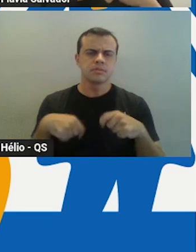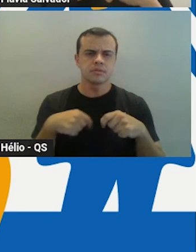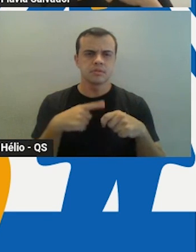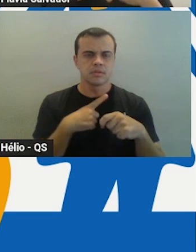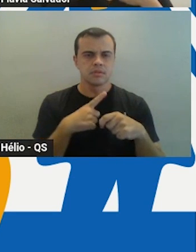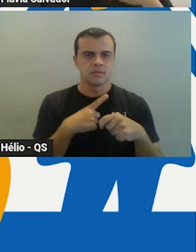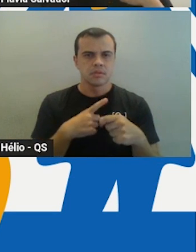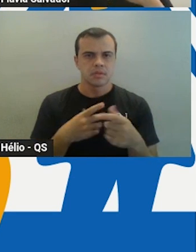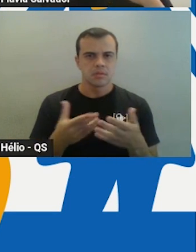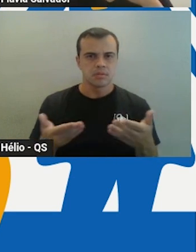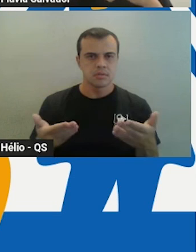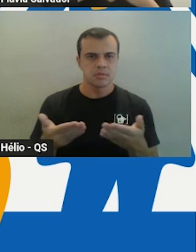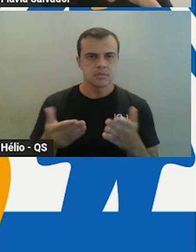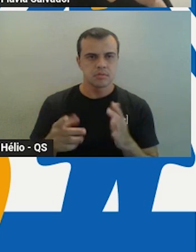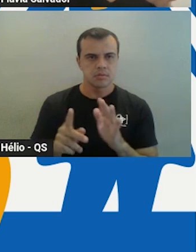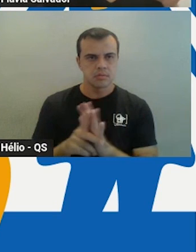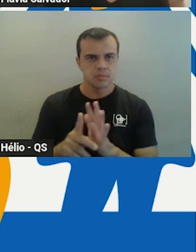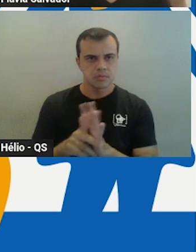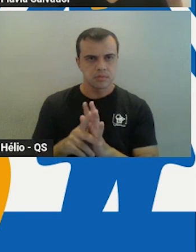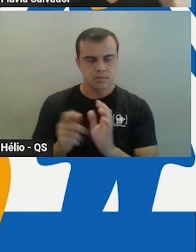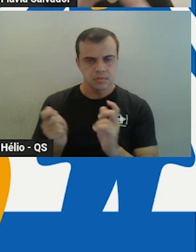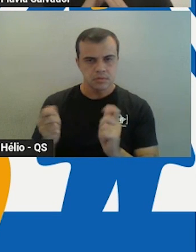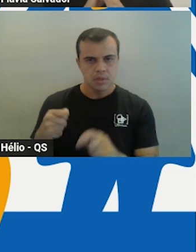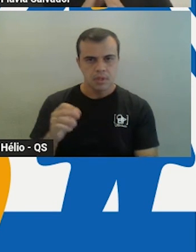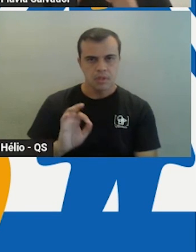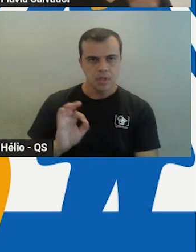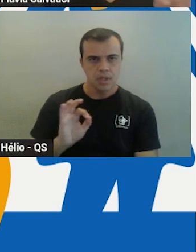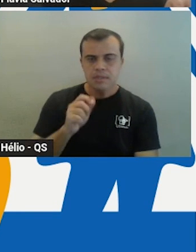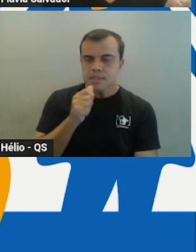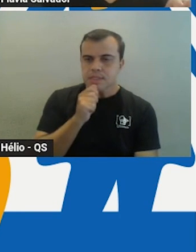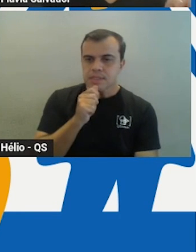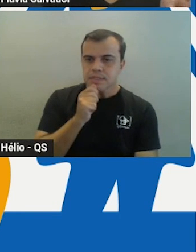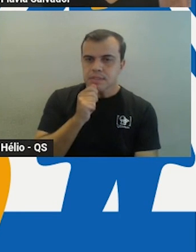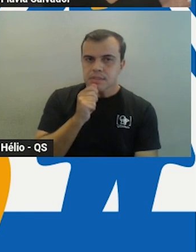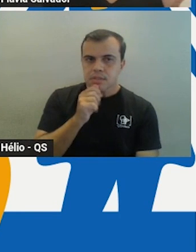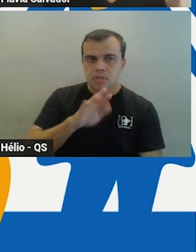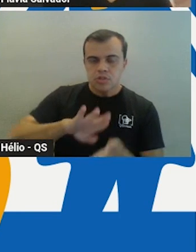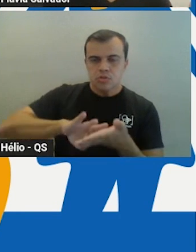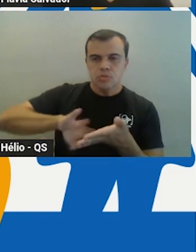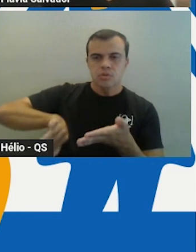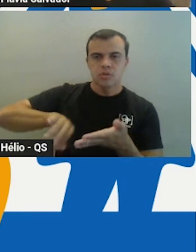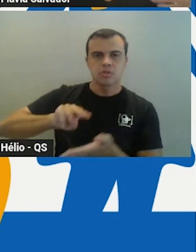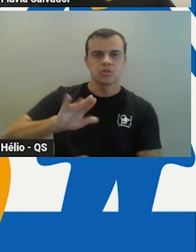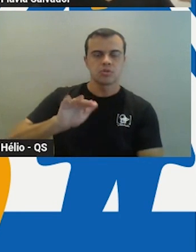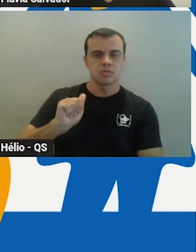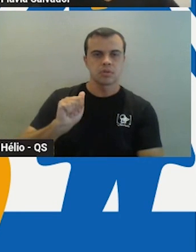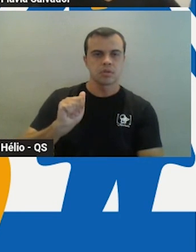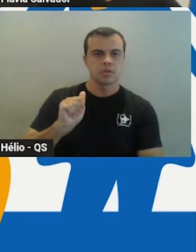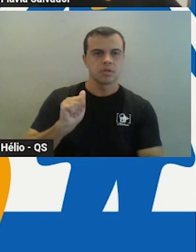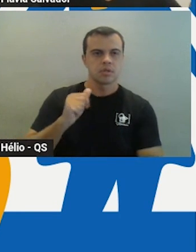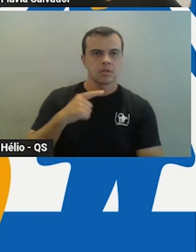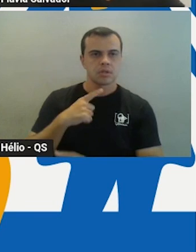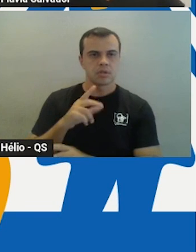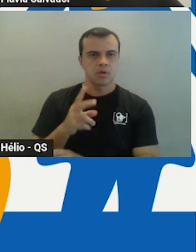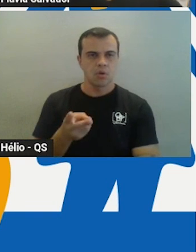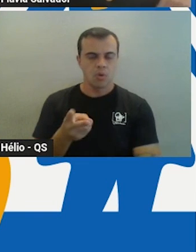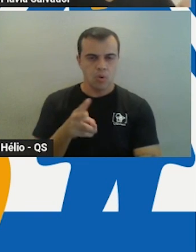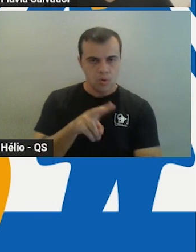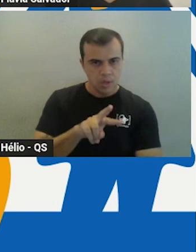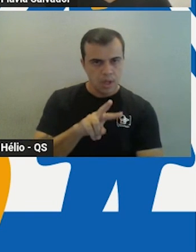ser de forma que elas não fossem excludentes de maneira nenhuma, que elas, ao contrário, que elas pudessem